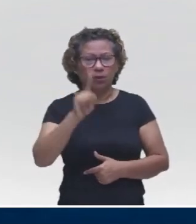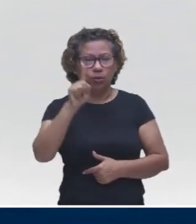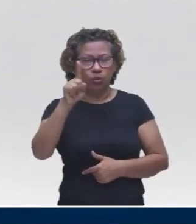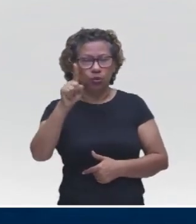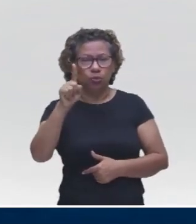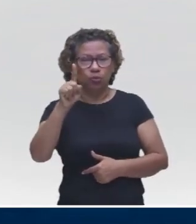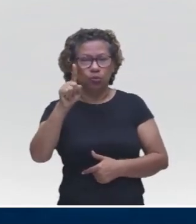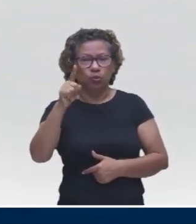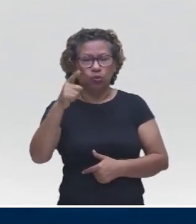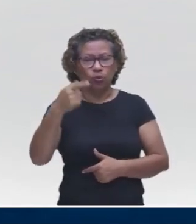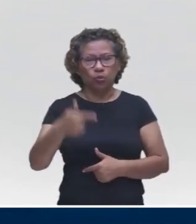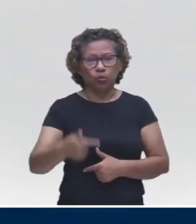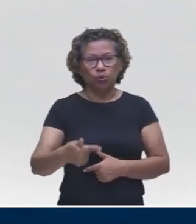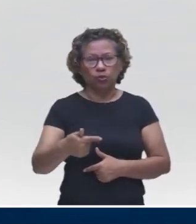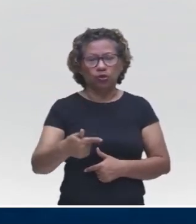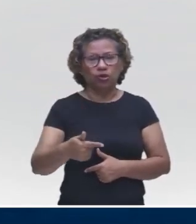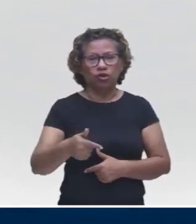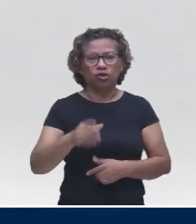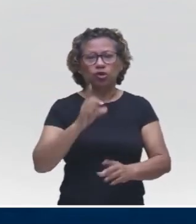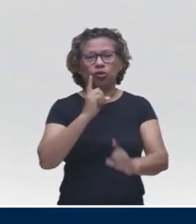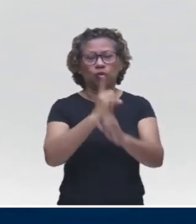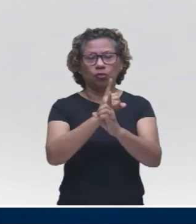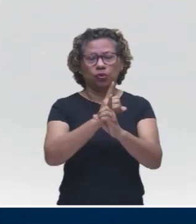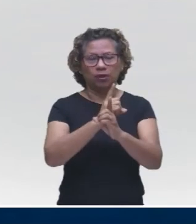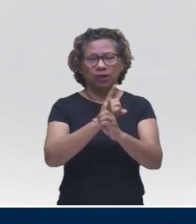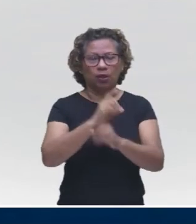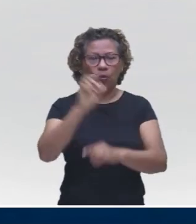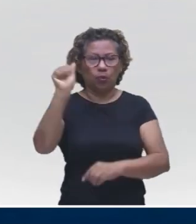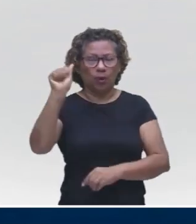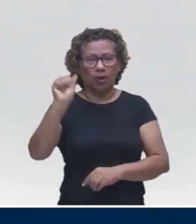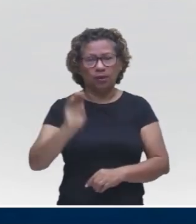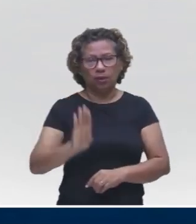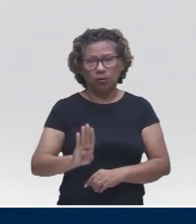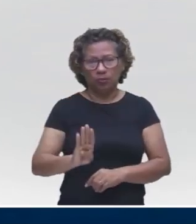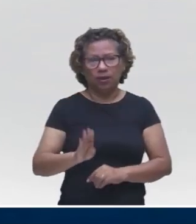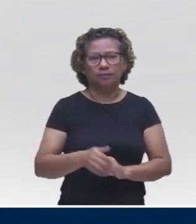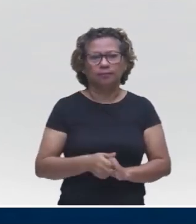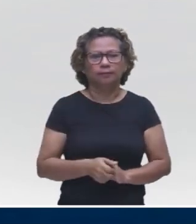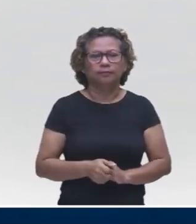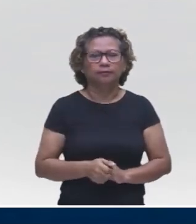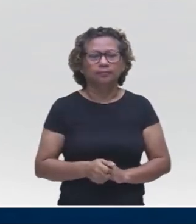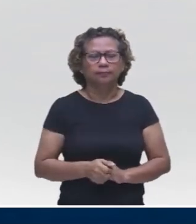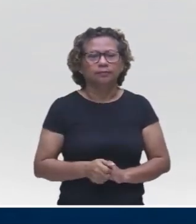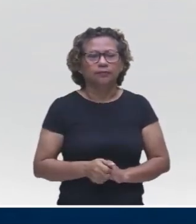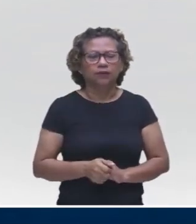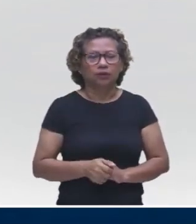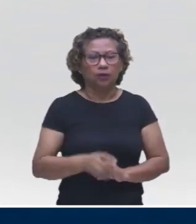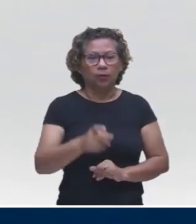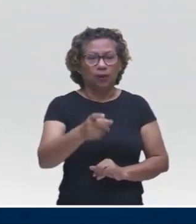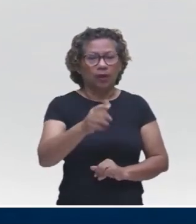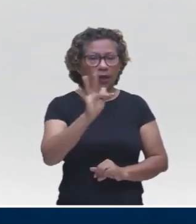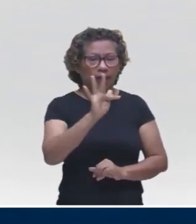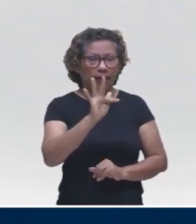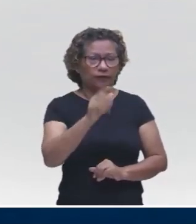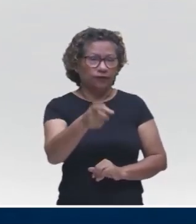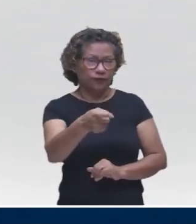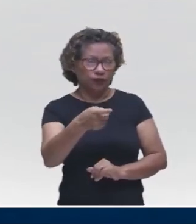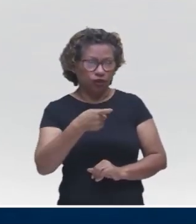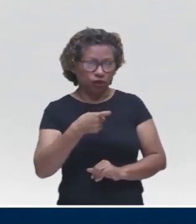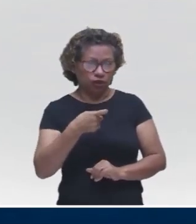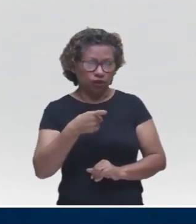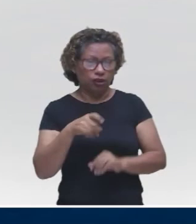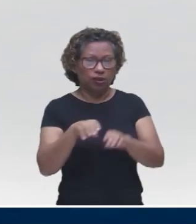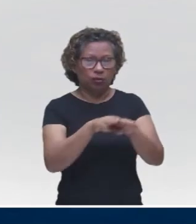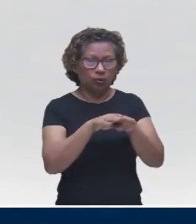A e tenho o valor de B. Quem é a minha função? A minha função é f de x igual, não é ax mais b?